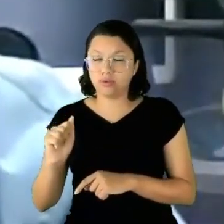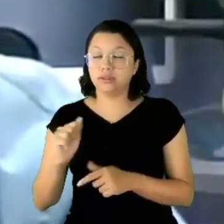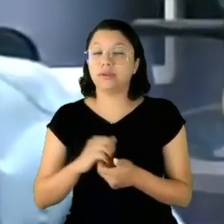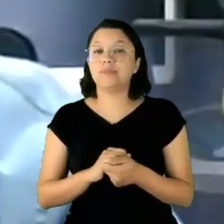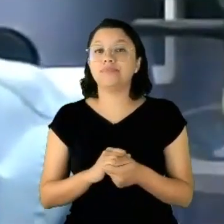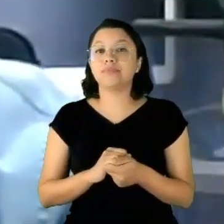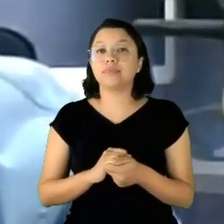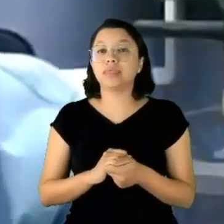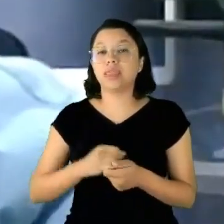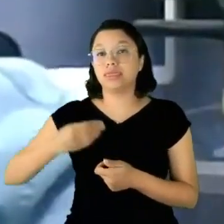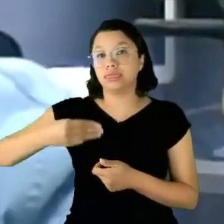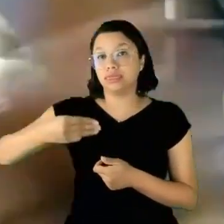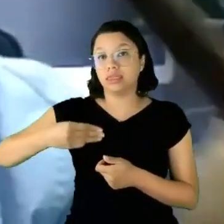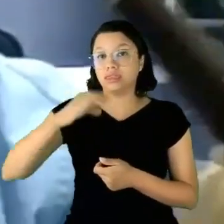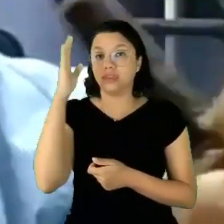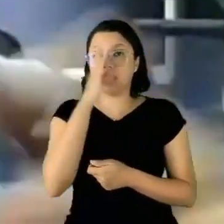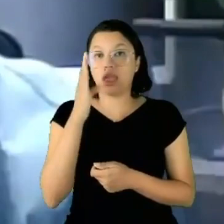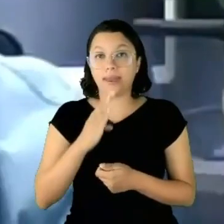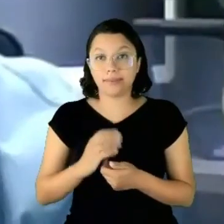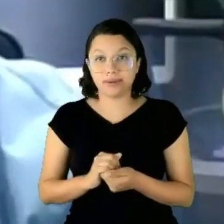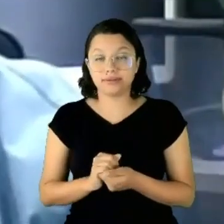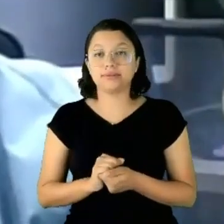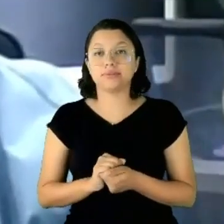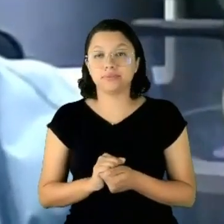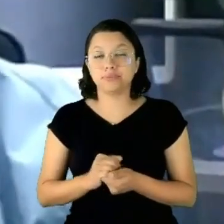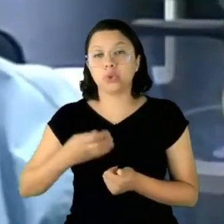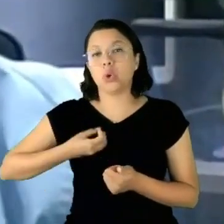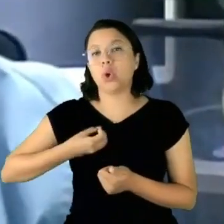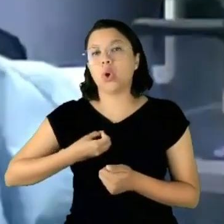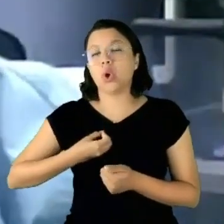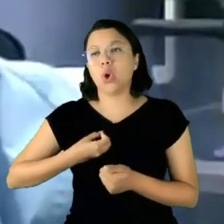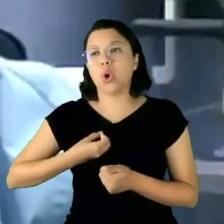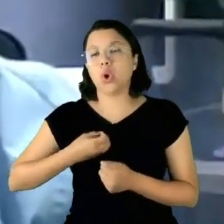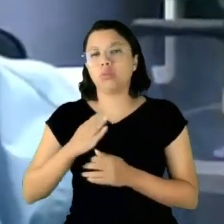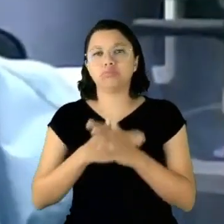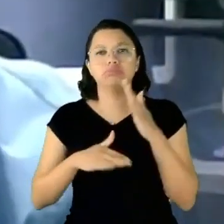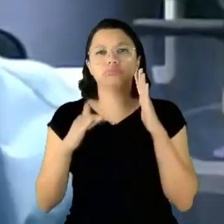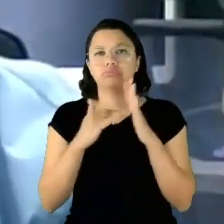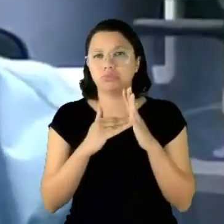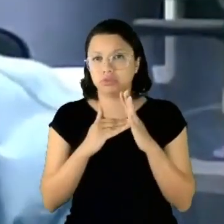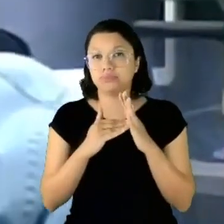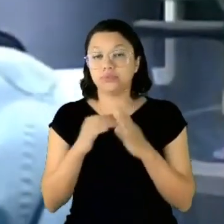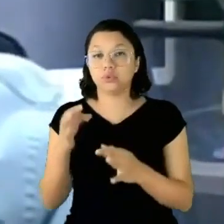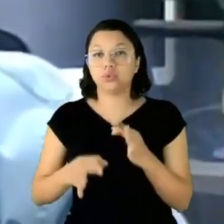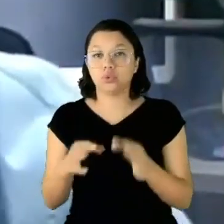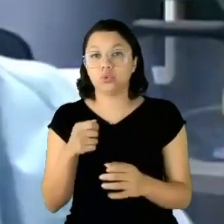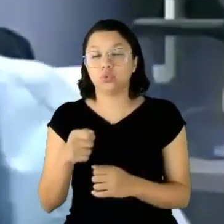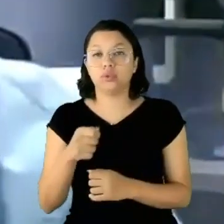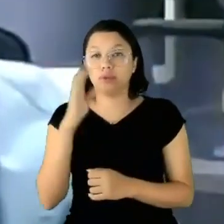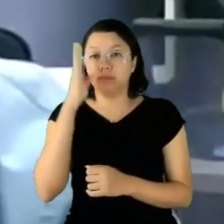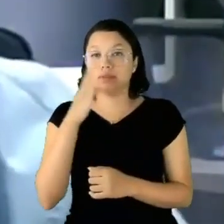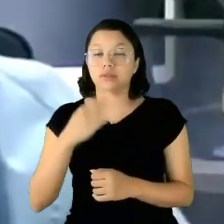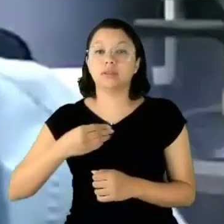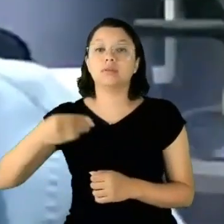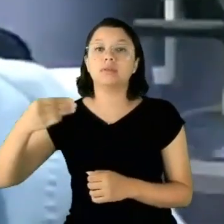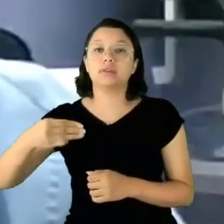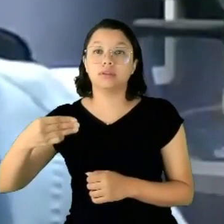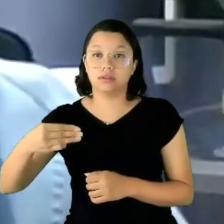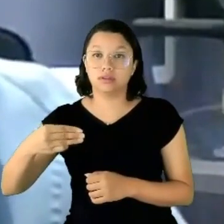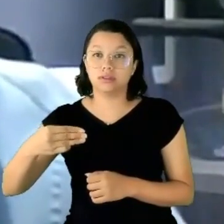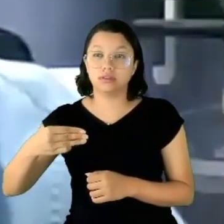terceiro maior juiz, em números absolutos, os juízes brasileiros eram o terceiro